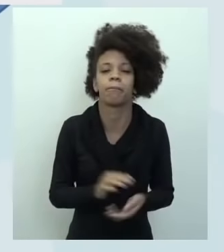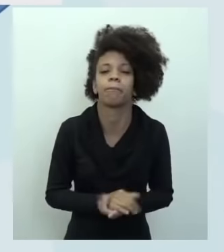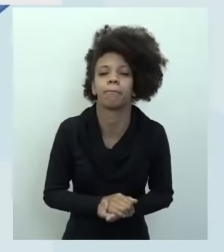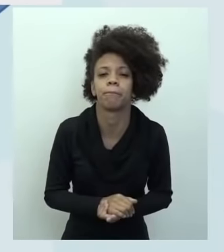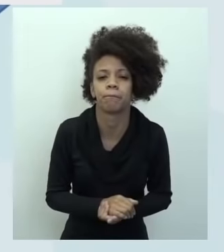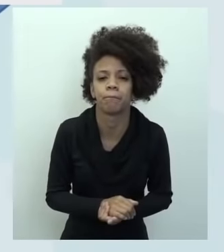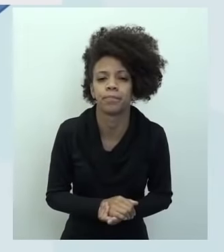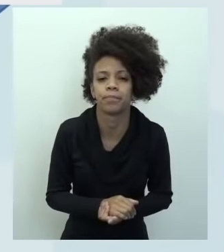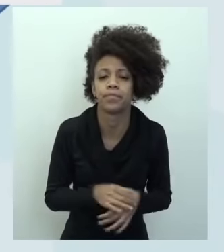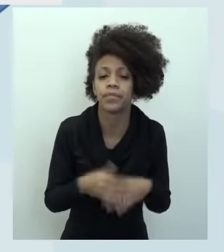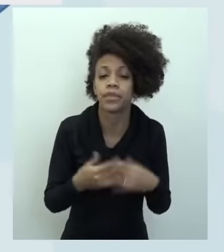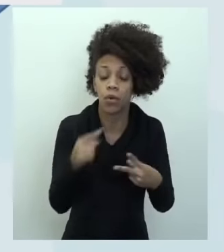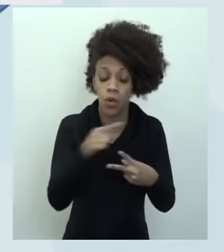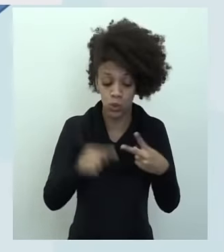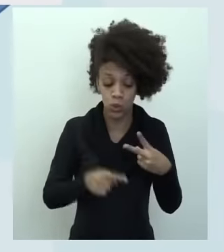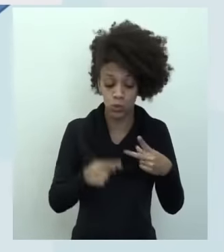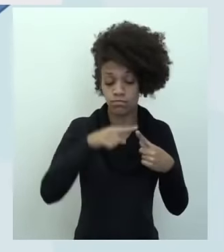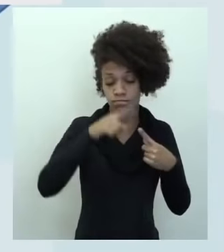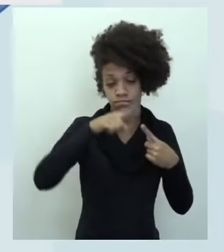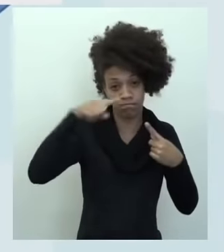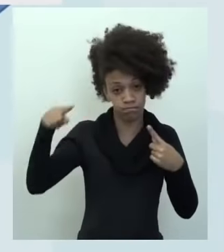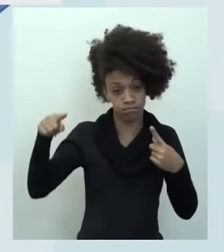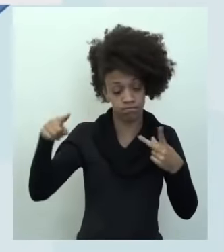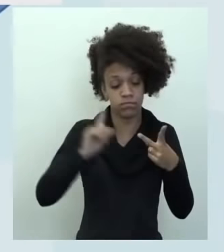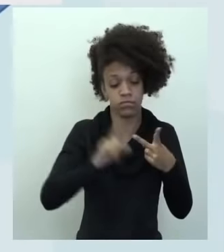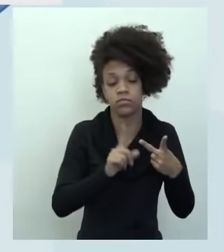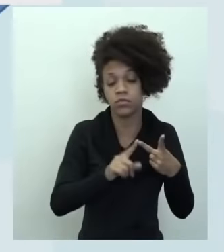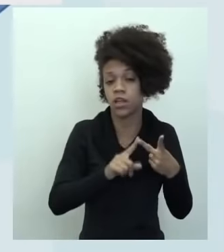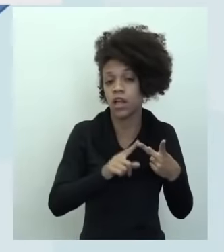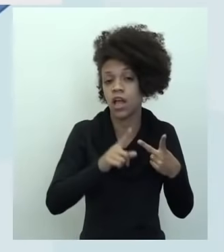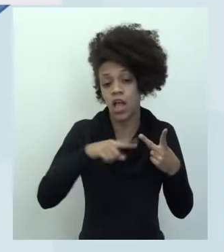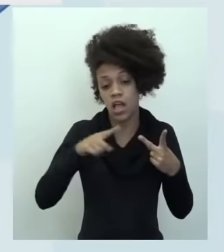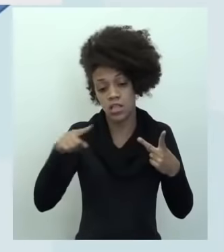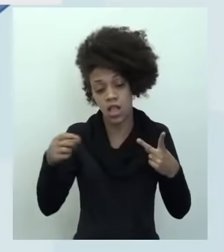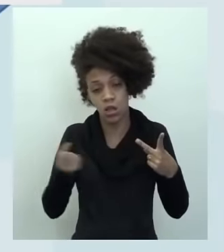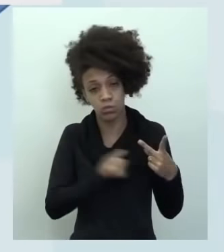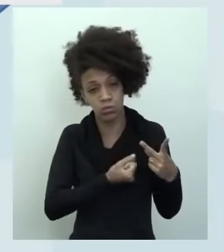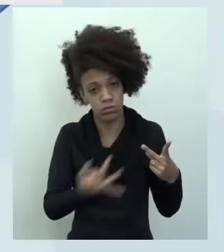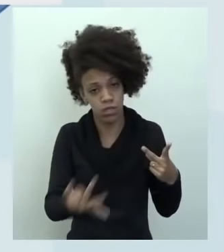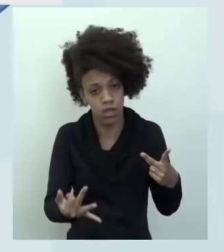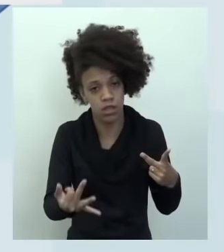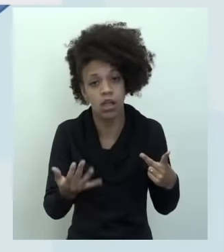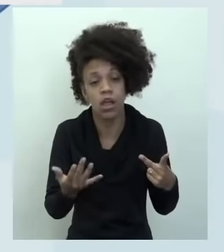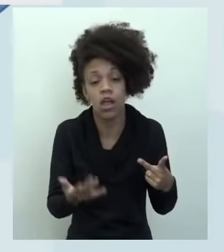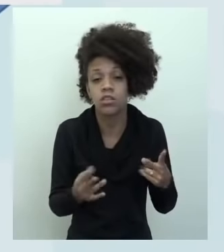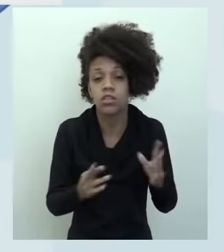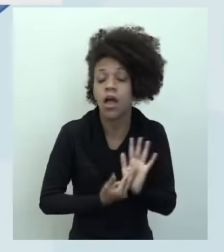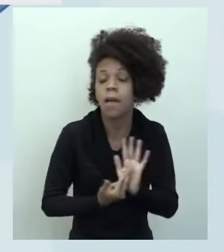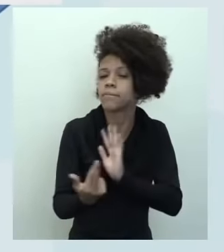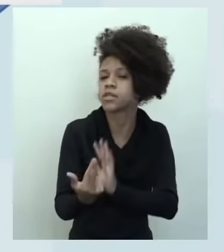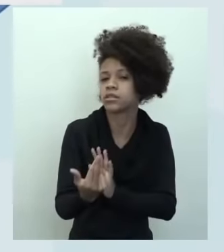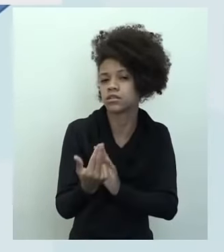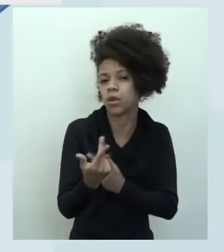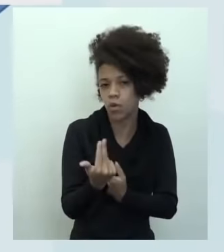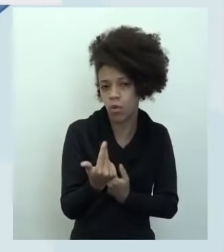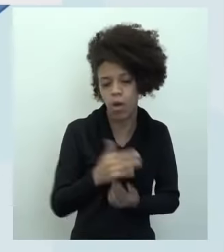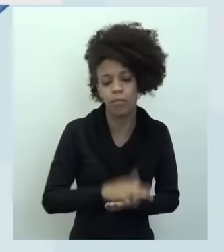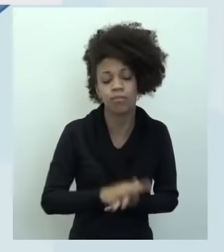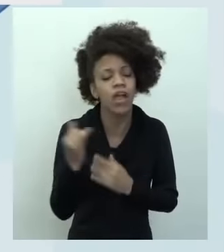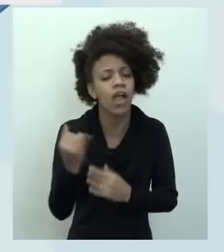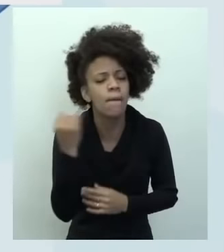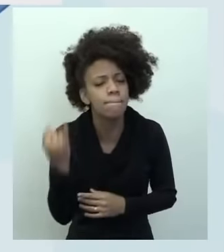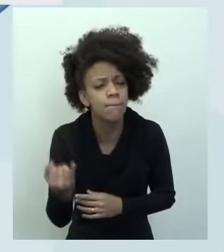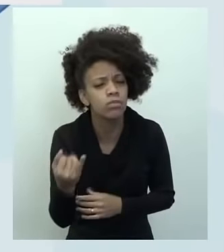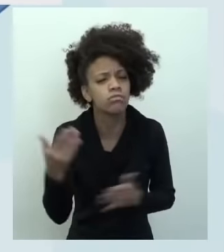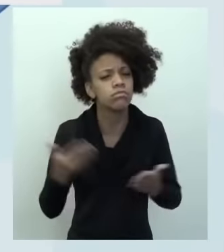ele traz as 2 escalas, tanto a escala gráfica quanto a escala numérica na mesma representação. É importante nesse momento,